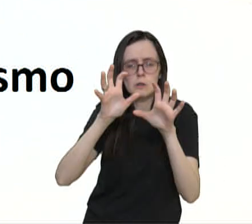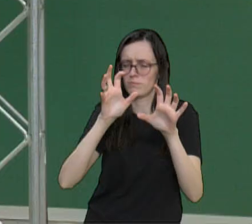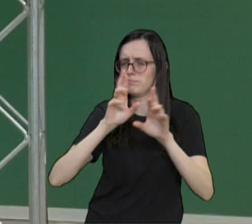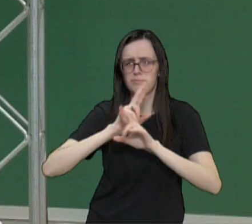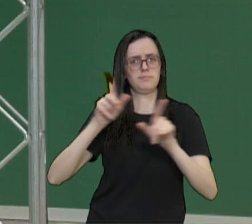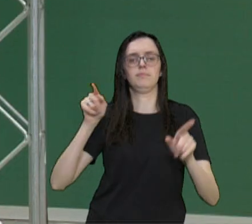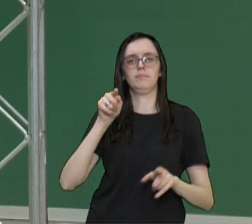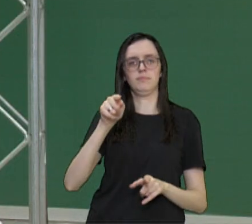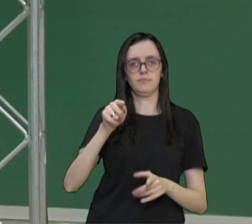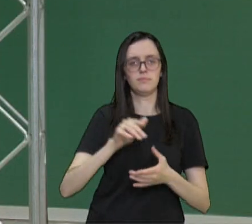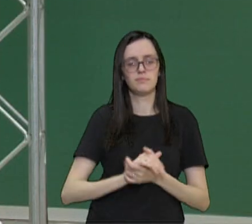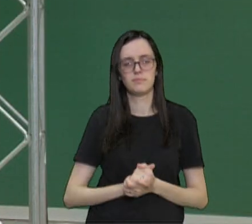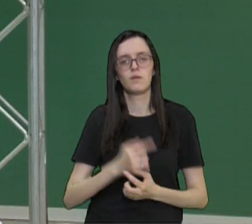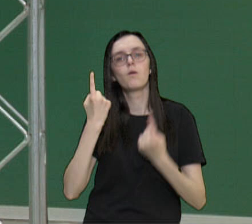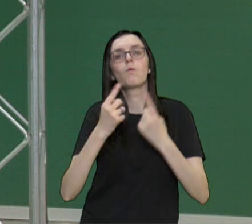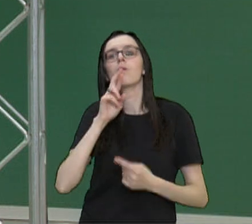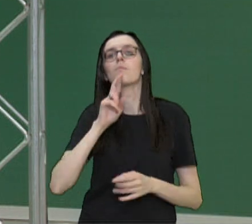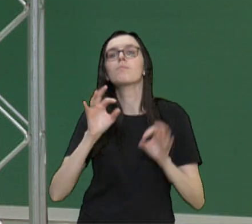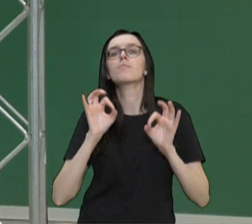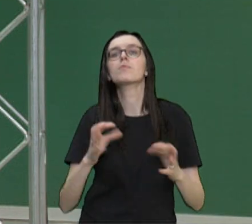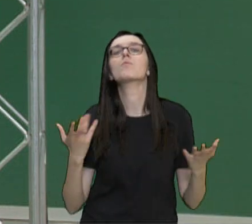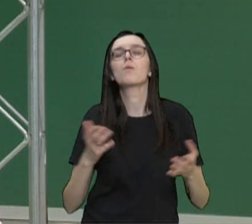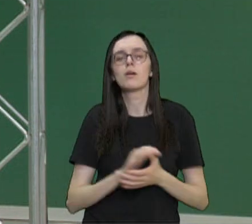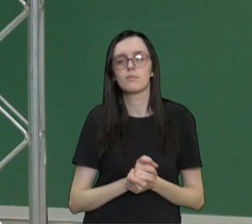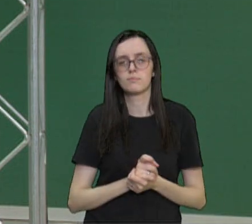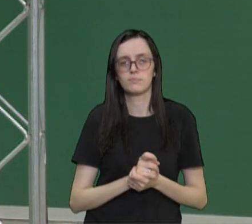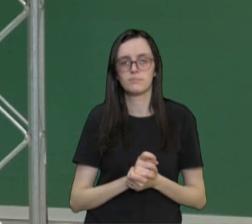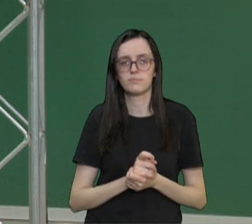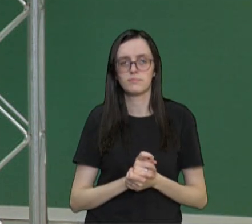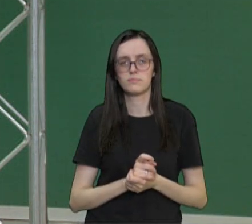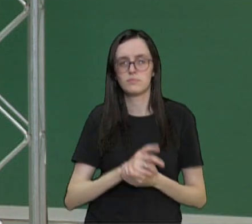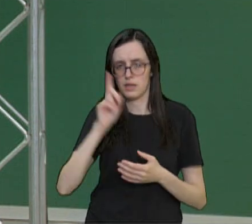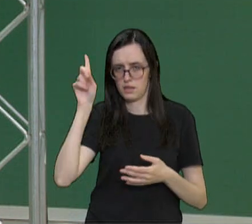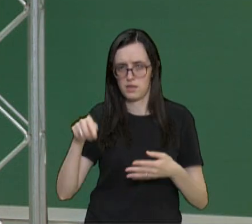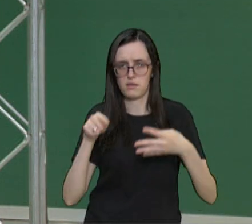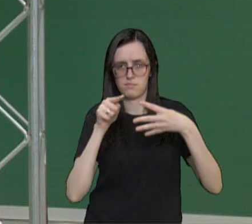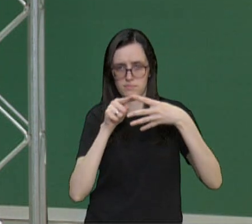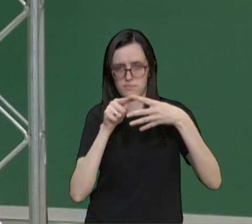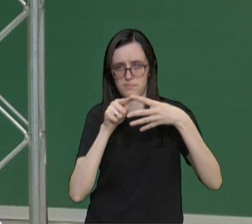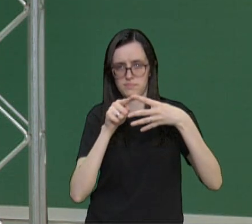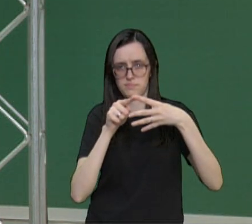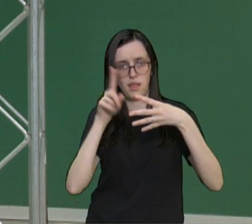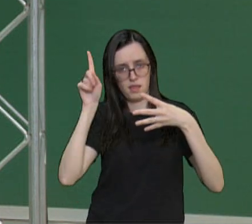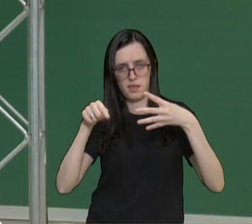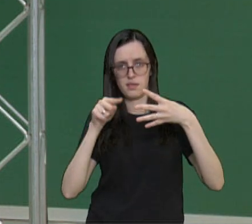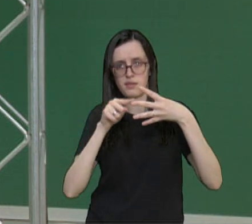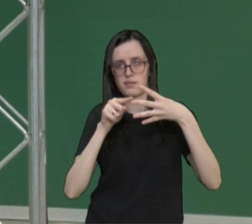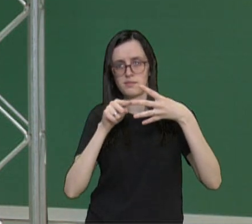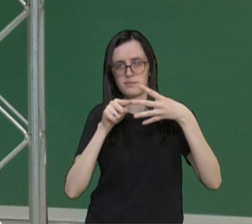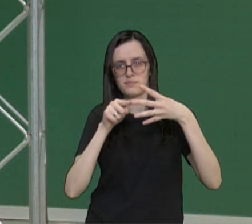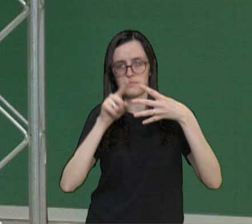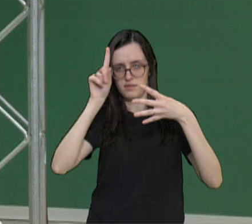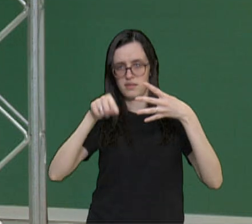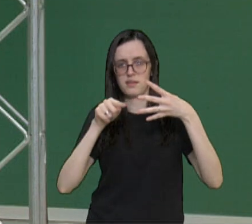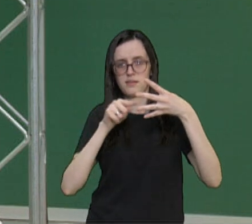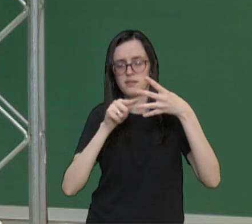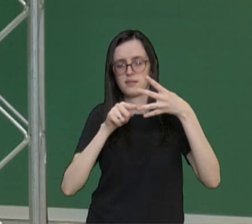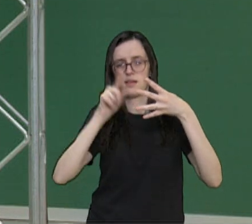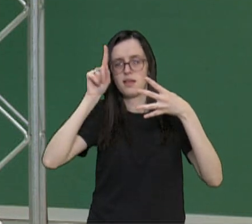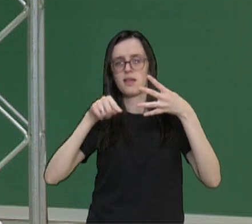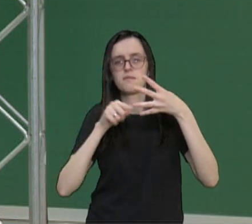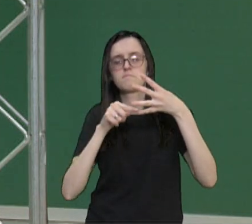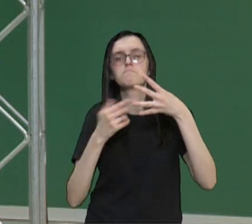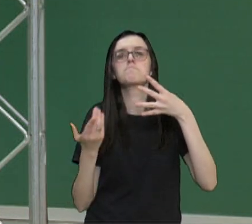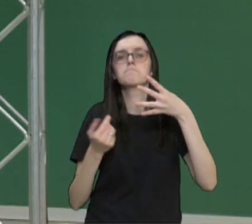inadmissíveis. Qual é a resposta correta? Letra A, é o Renascimento? É o realismo? É o maneirismo? É